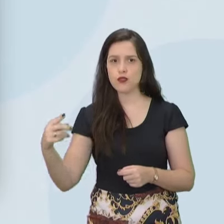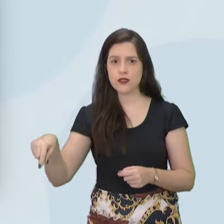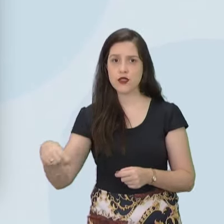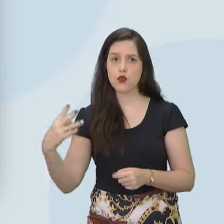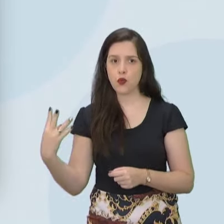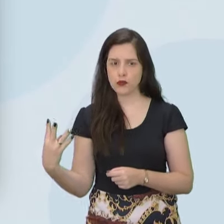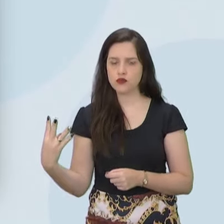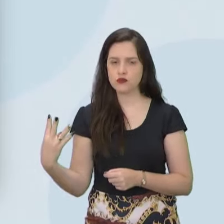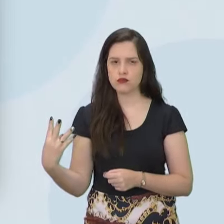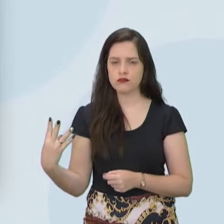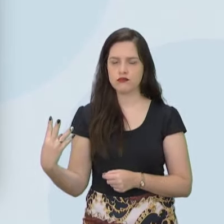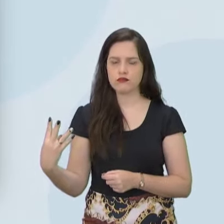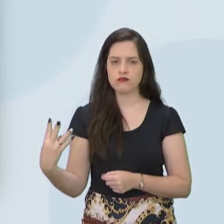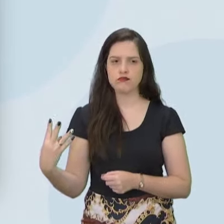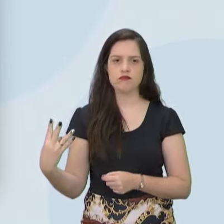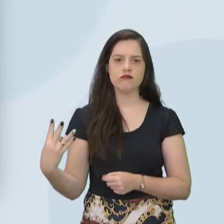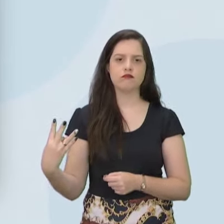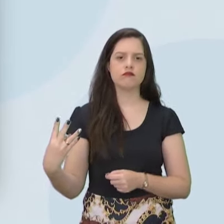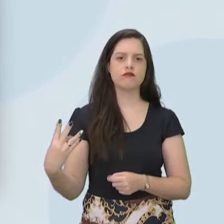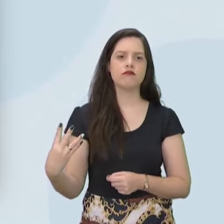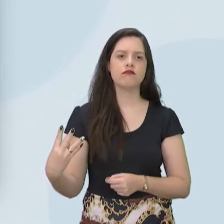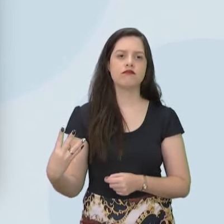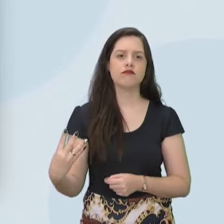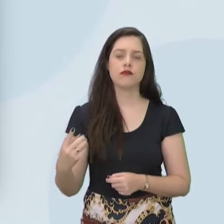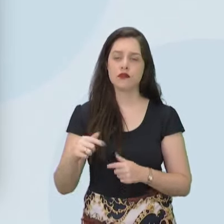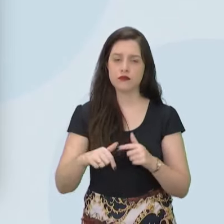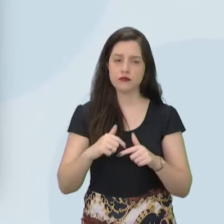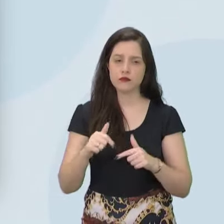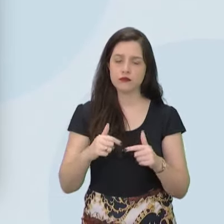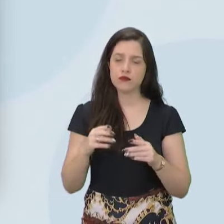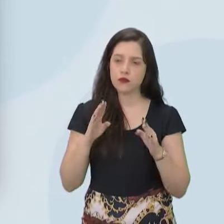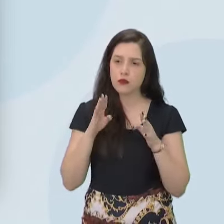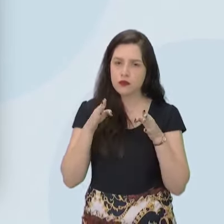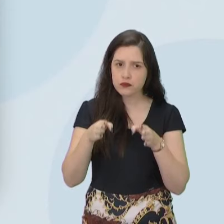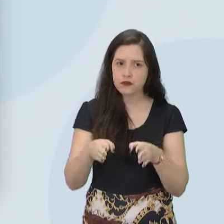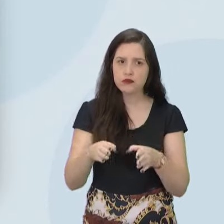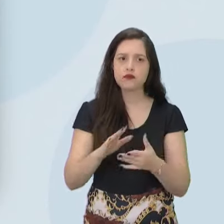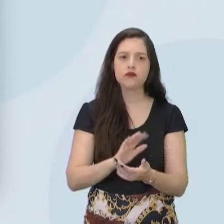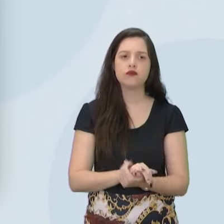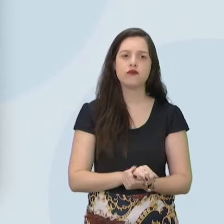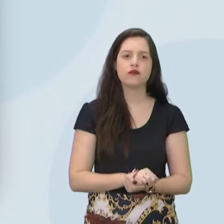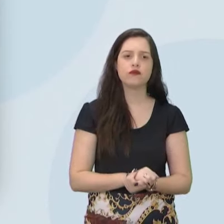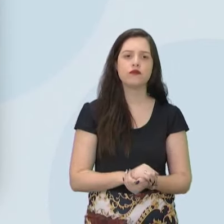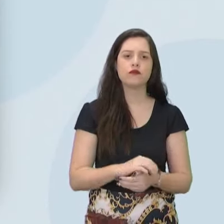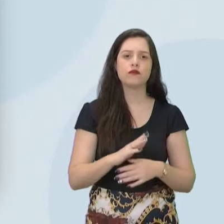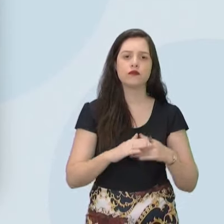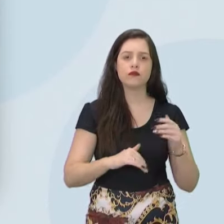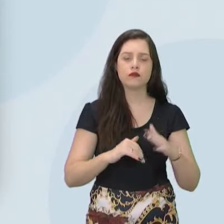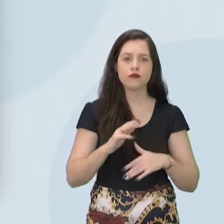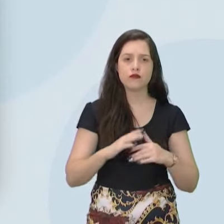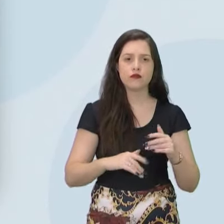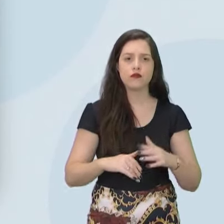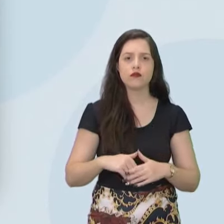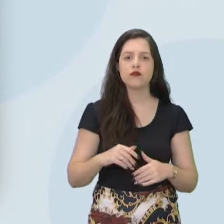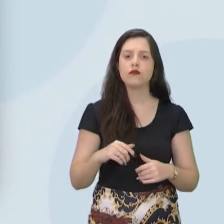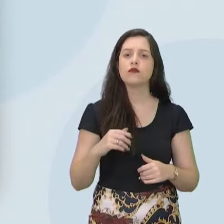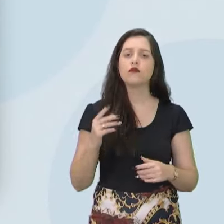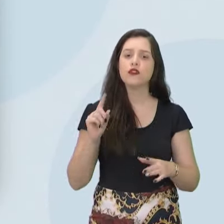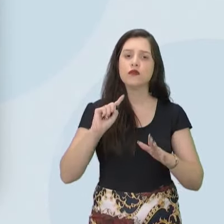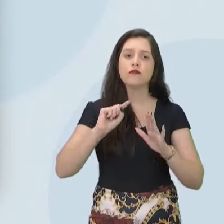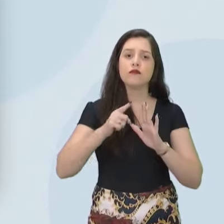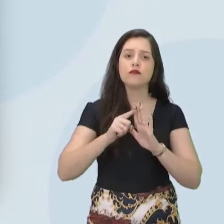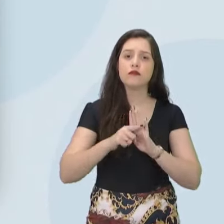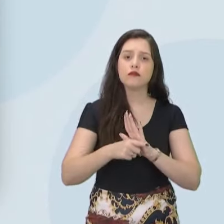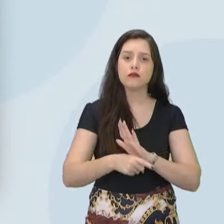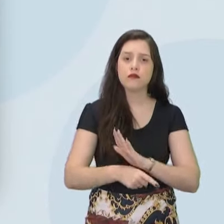4, essas competências da BNCC, né, que a gente trabalha no nosso currículo paulista. E as habilidades que a gente vai aprofundar, e eu